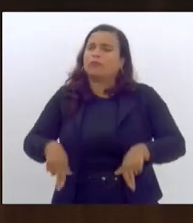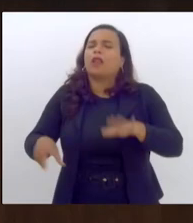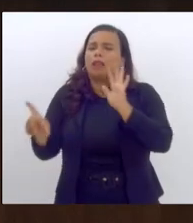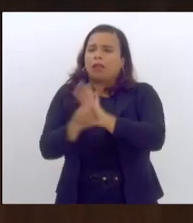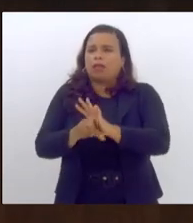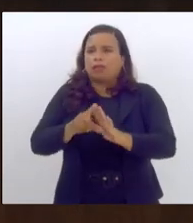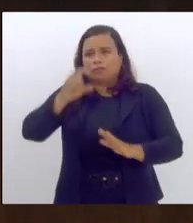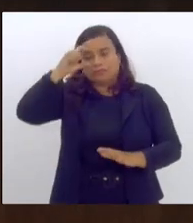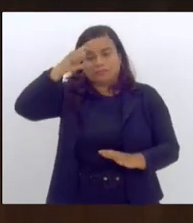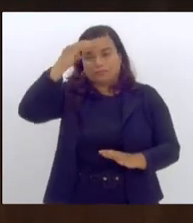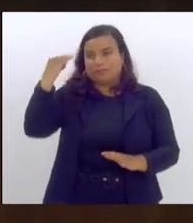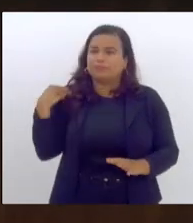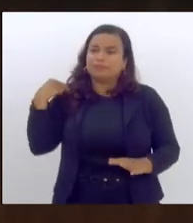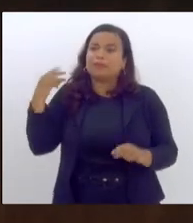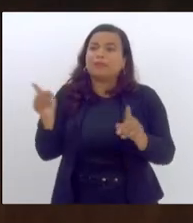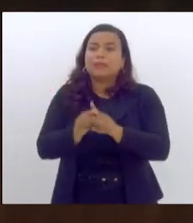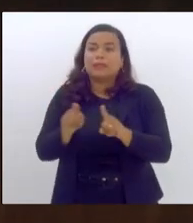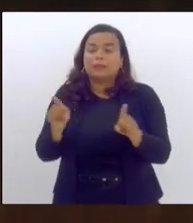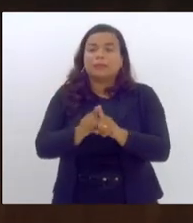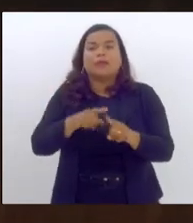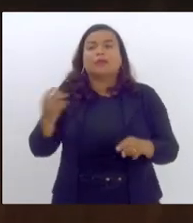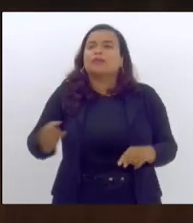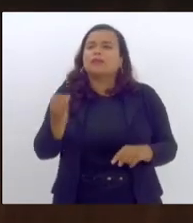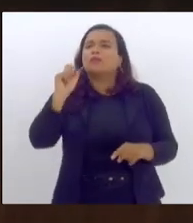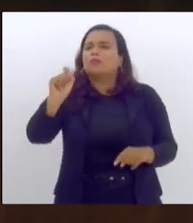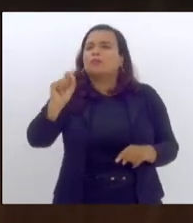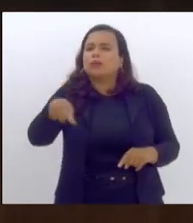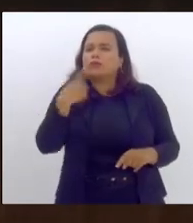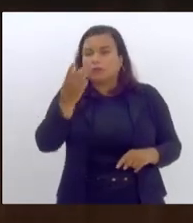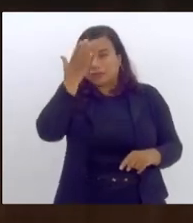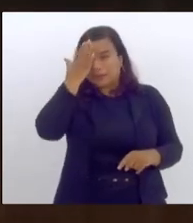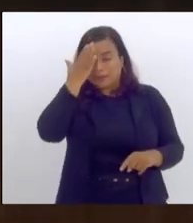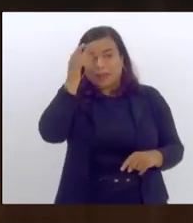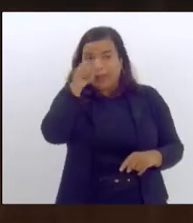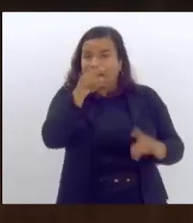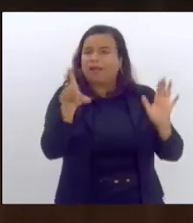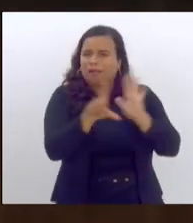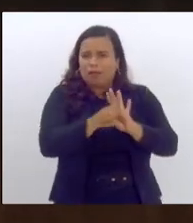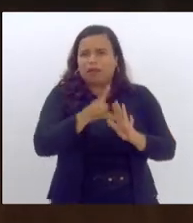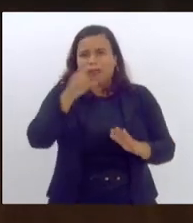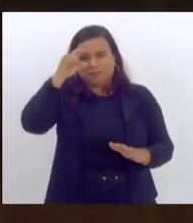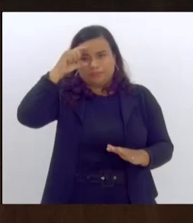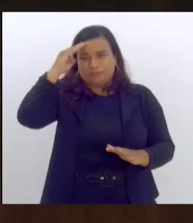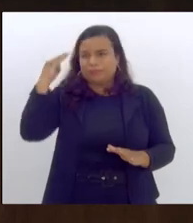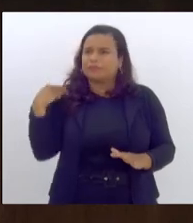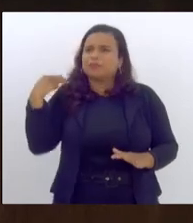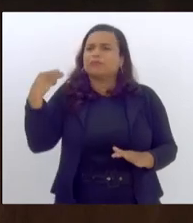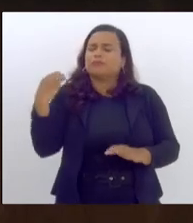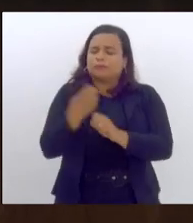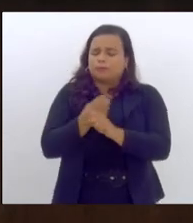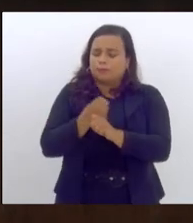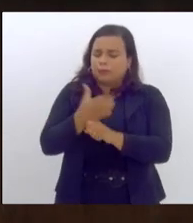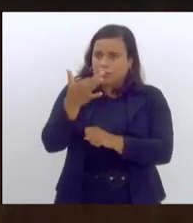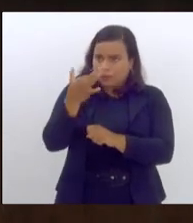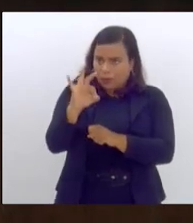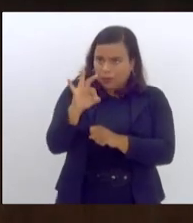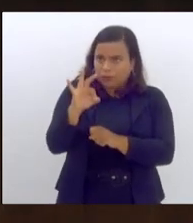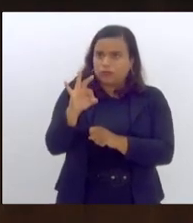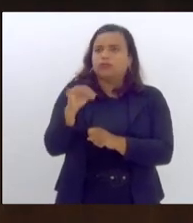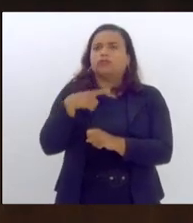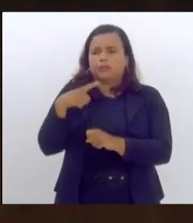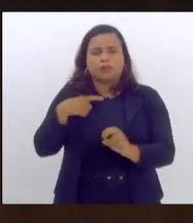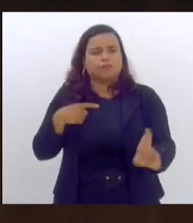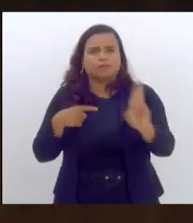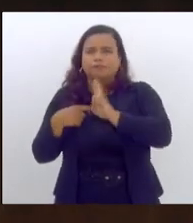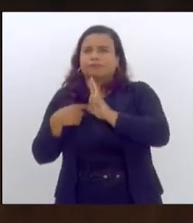Penha, mas é interessante a gente verificar que, quando a Lei Maria da Penha fez 10 anos, saiu um